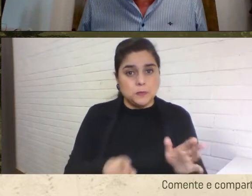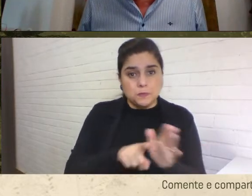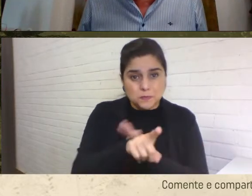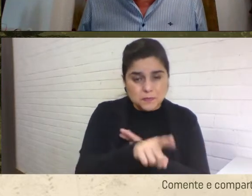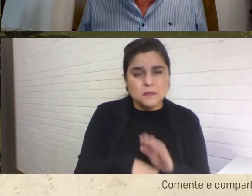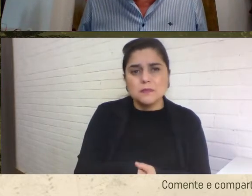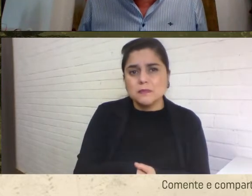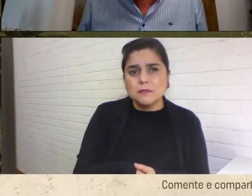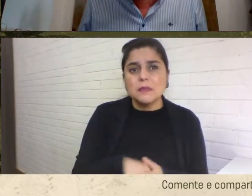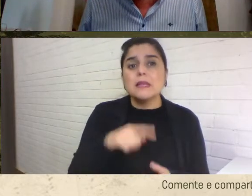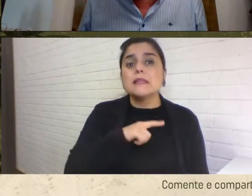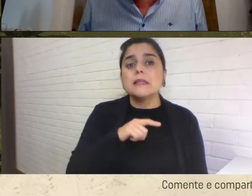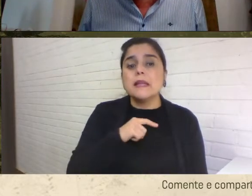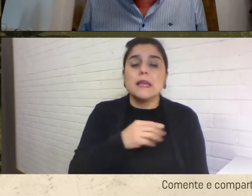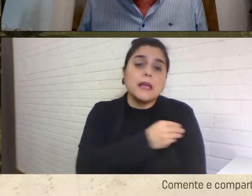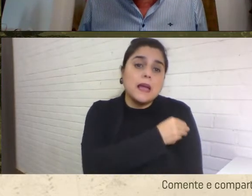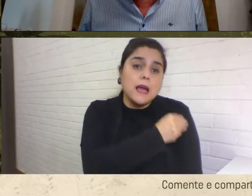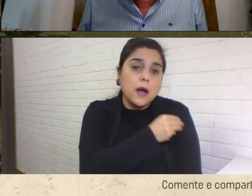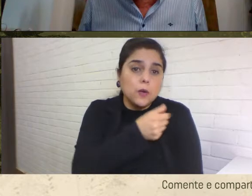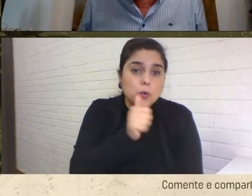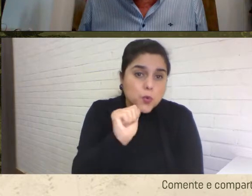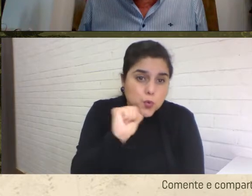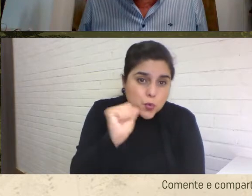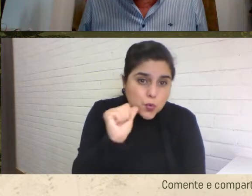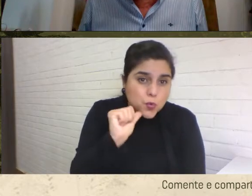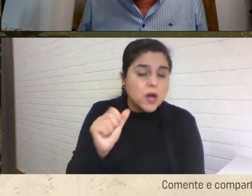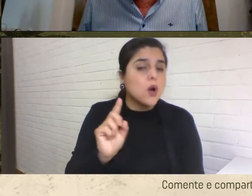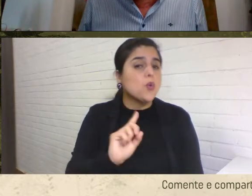bebidas alcoólicas ou não vamos ter bebidas alcoólicas?